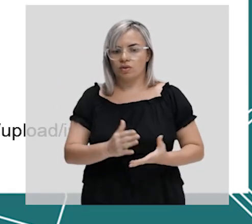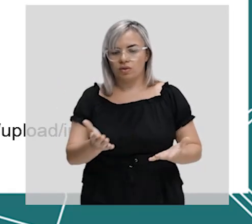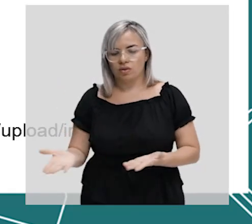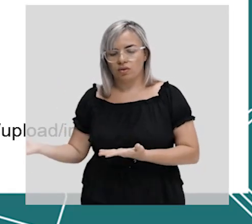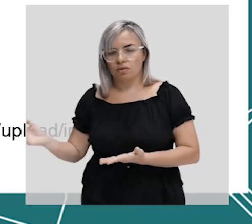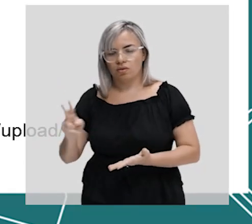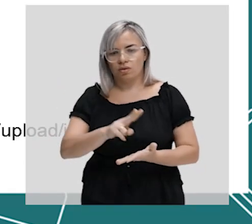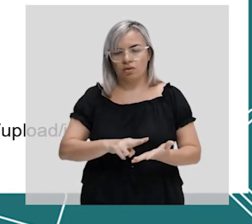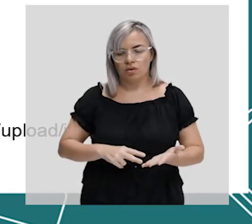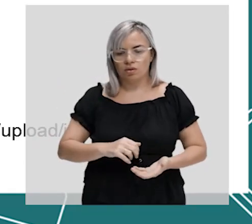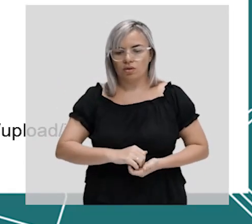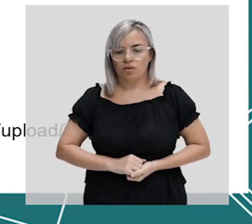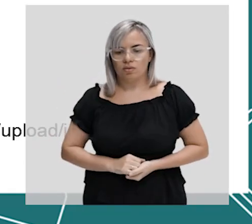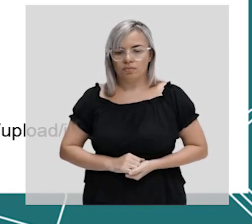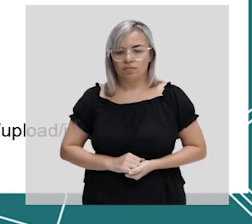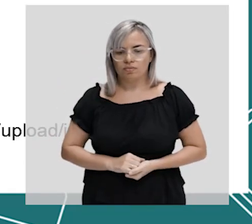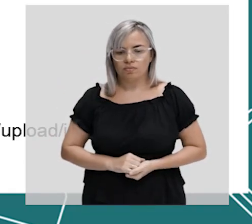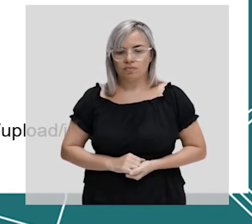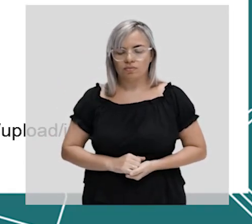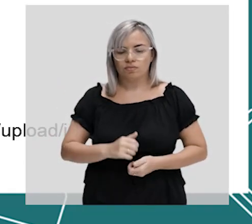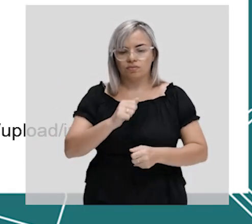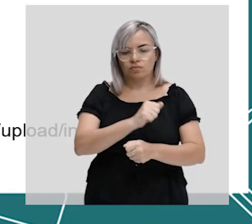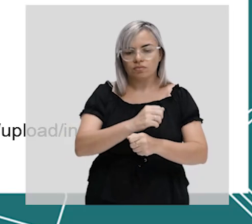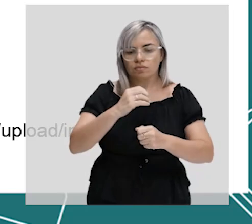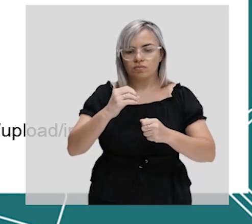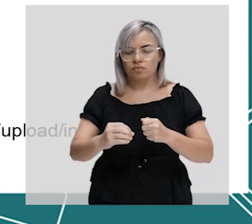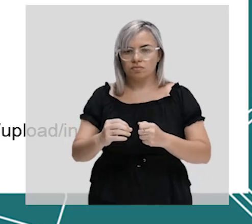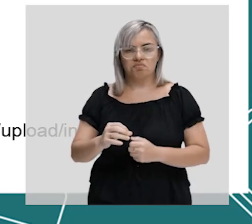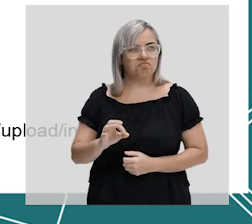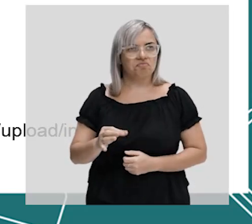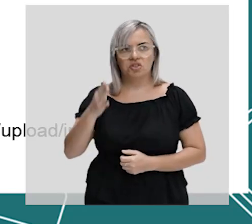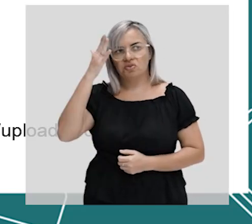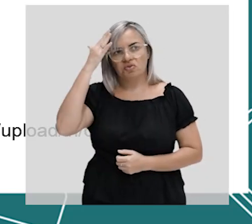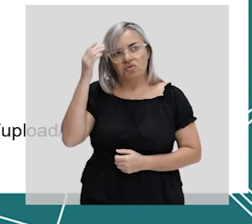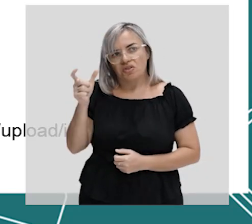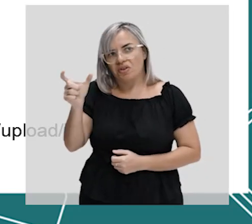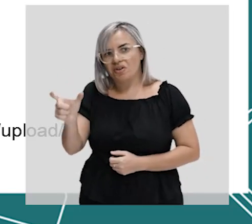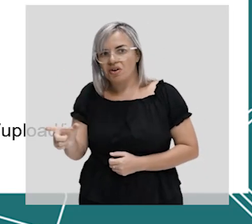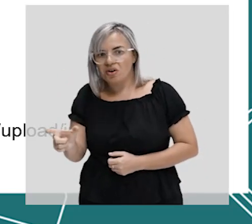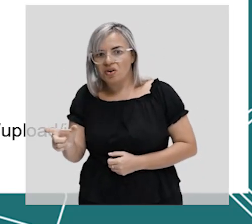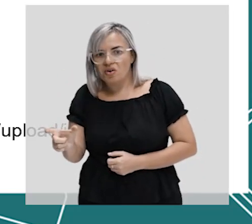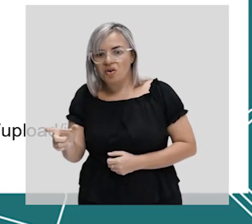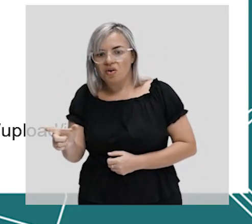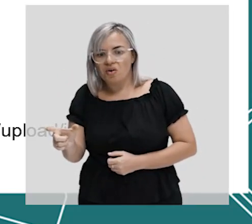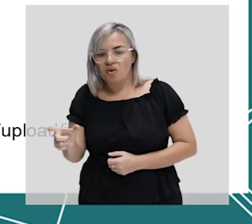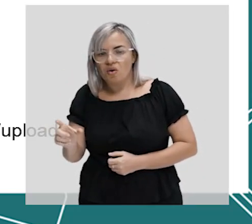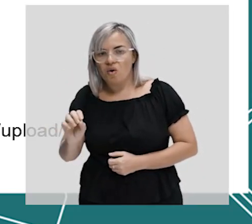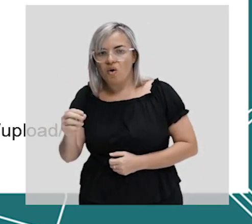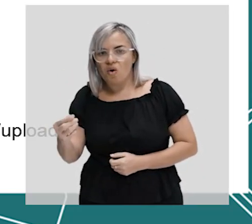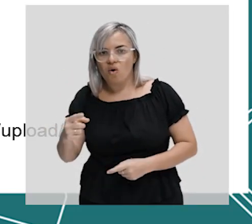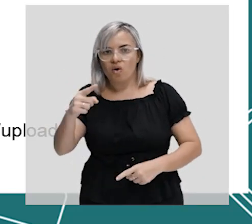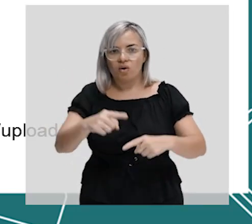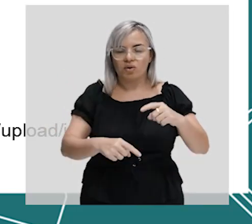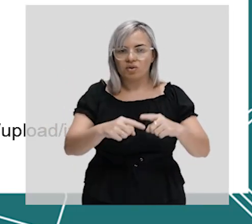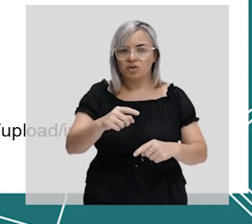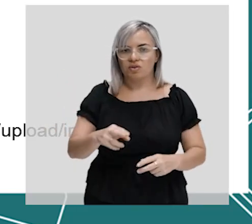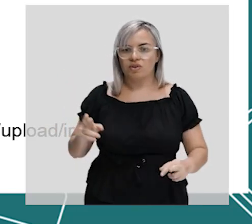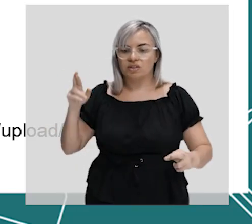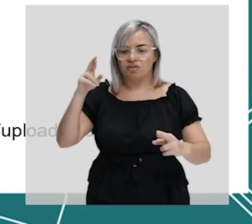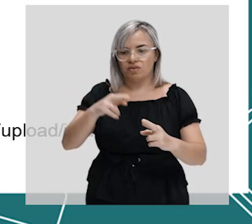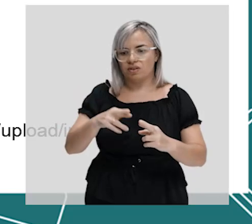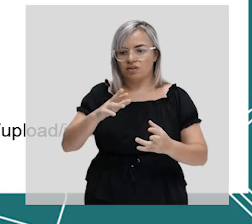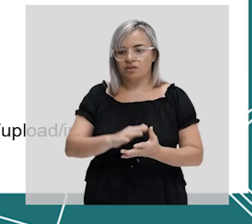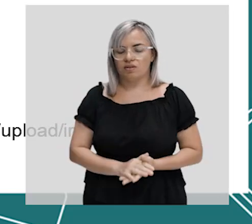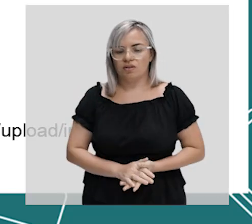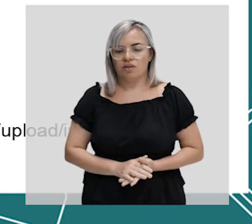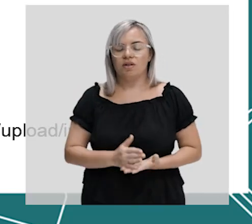são designados como indeterminados em espanhol, que é aquela slidezinha que a gente viu lá no começo, que eles